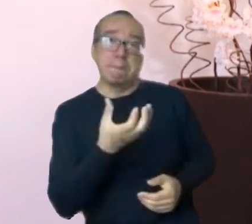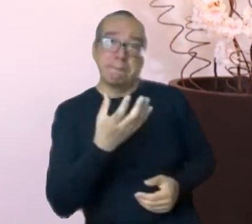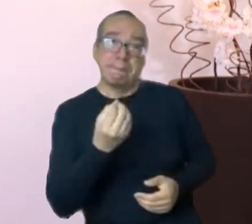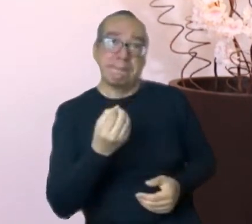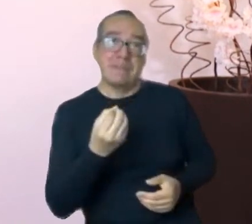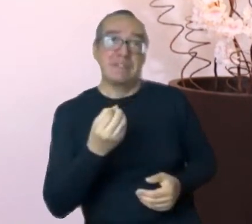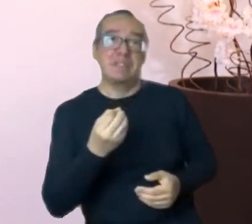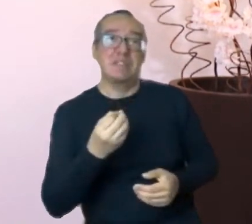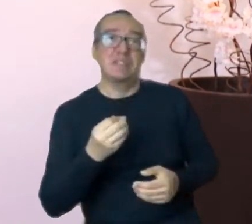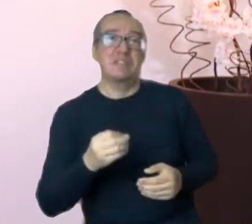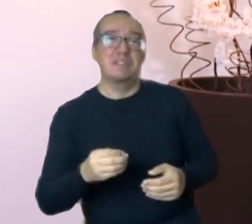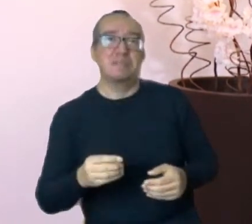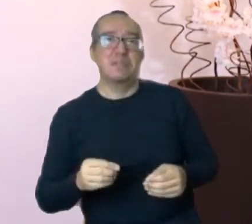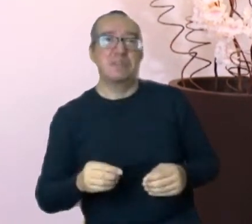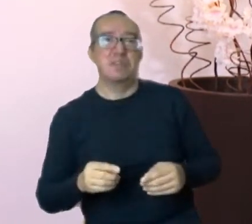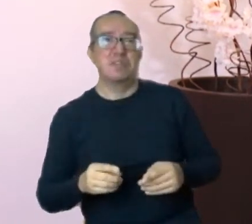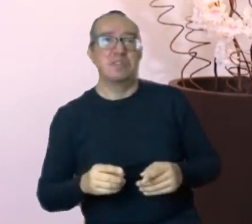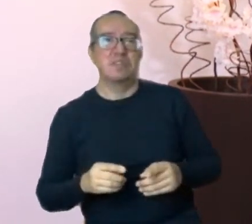meses.